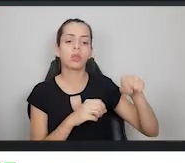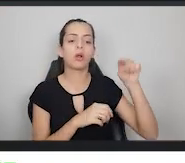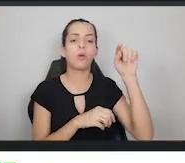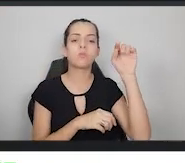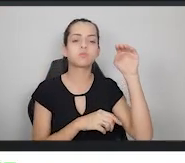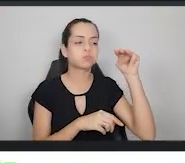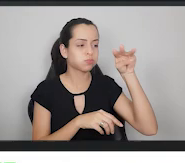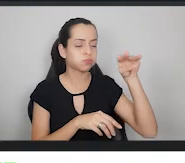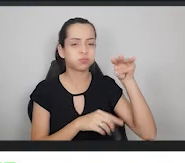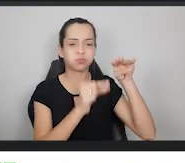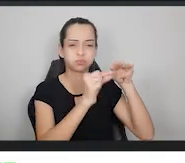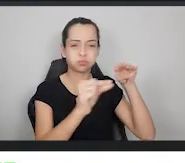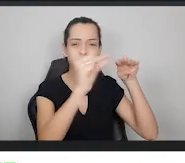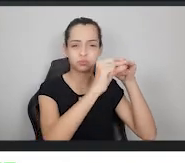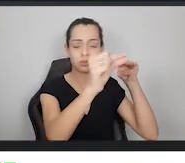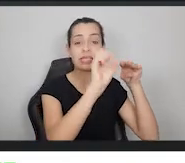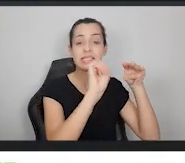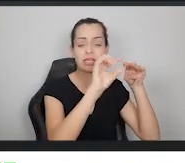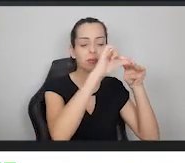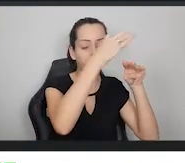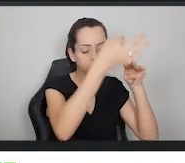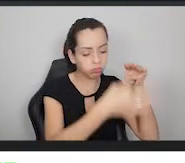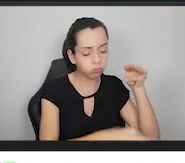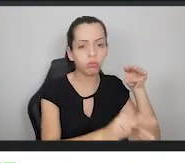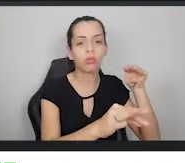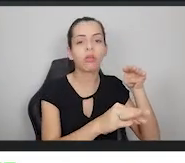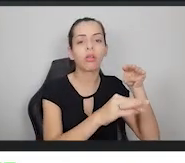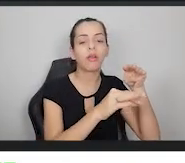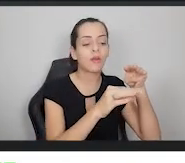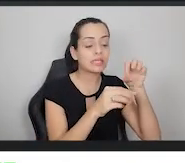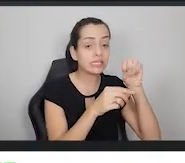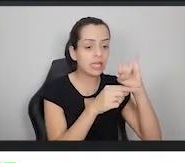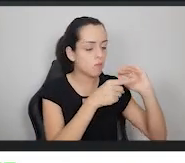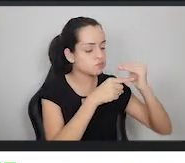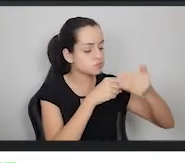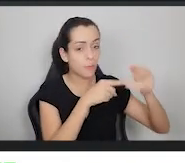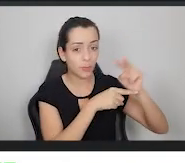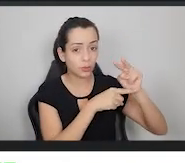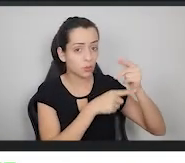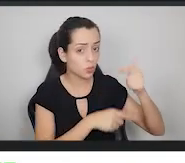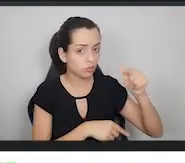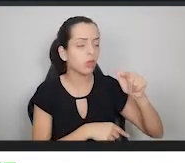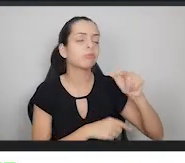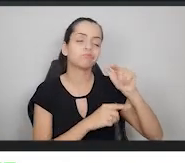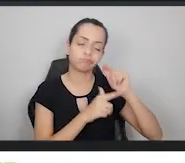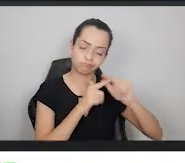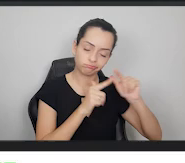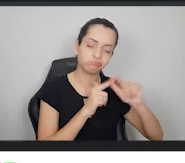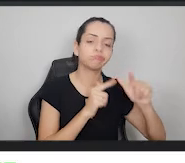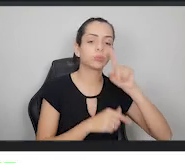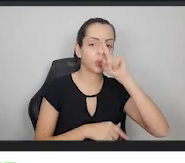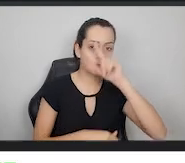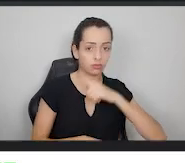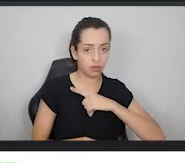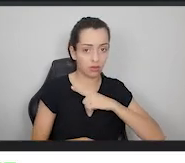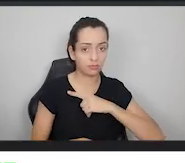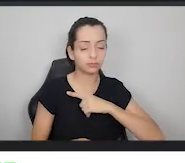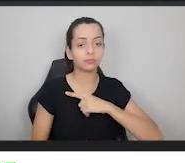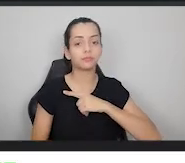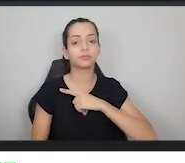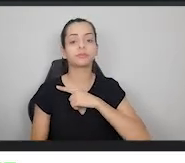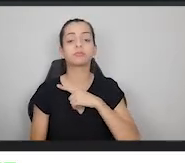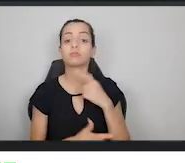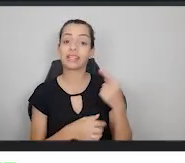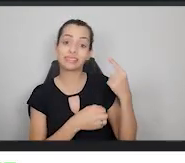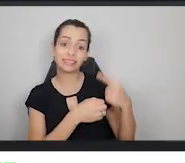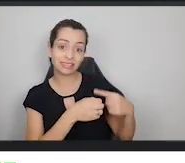50. Questão de árvore, a gente não tem tanta interrupção quando usa esse condutor. Questão de